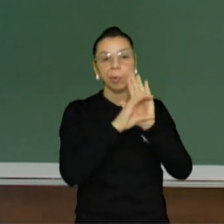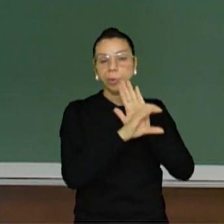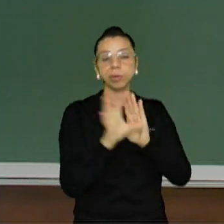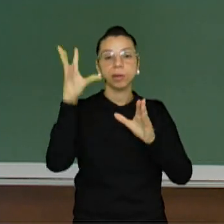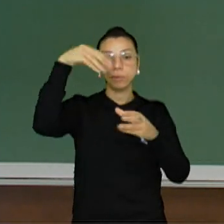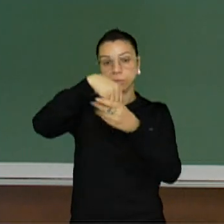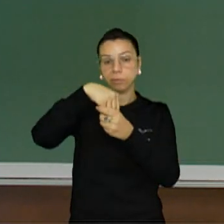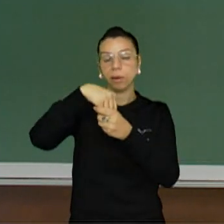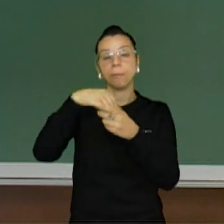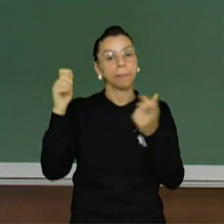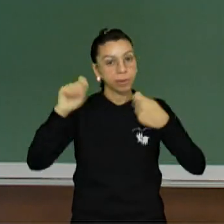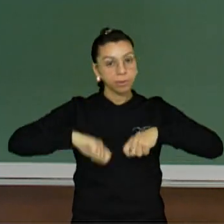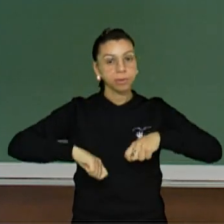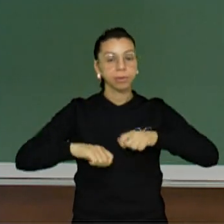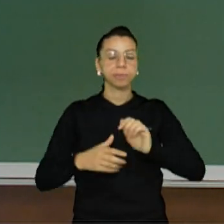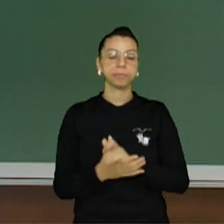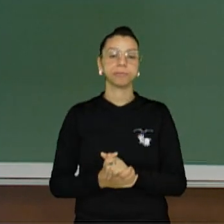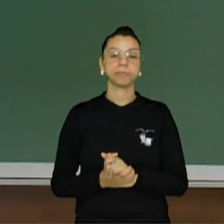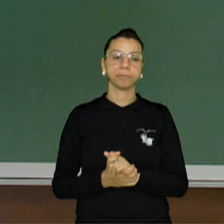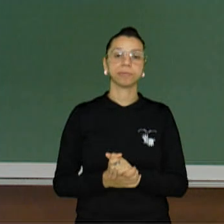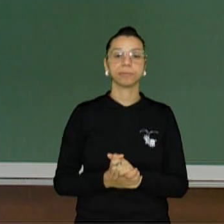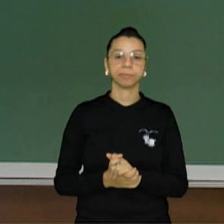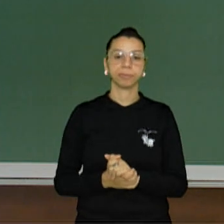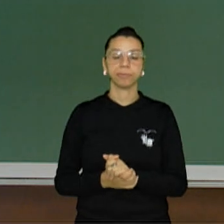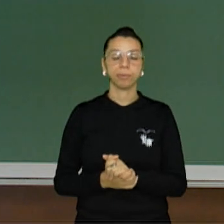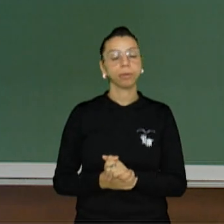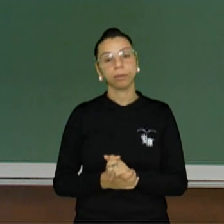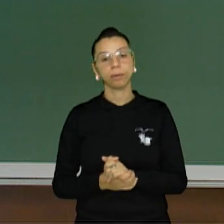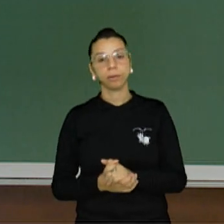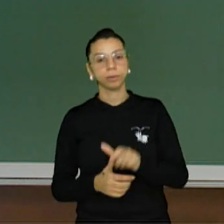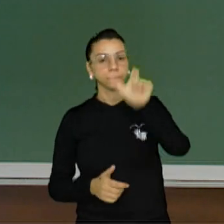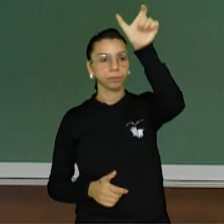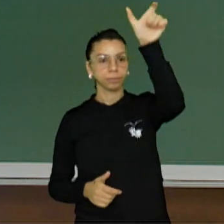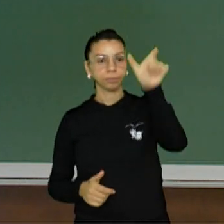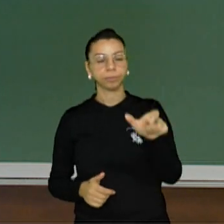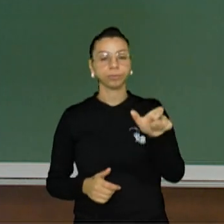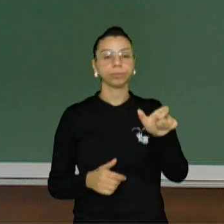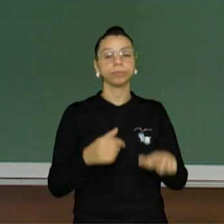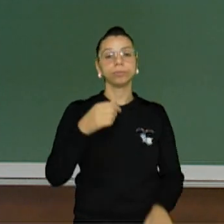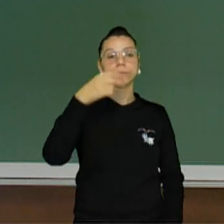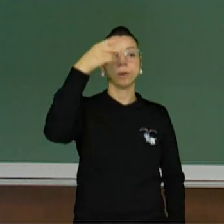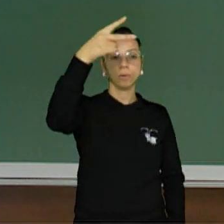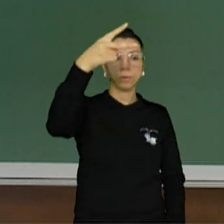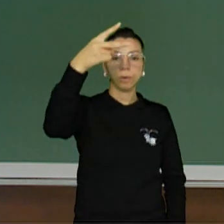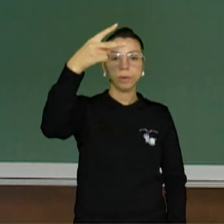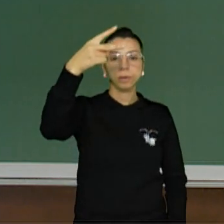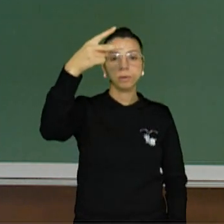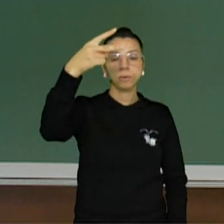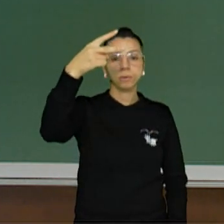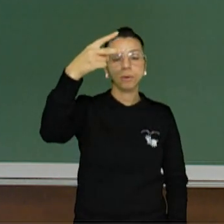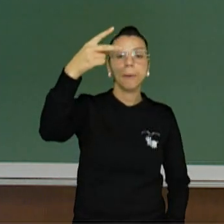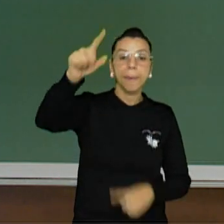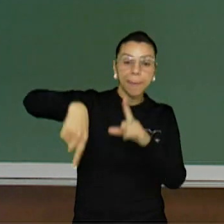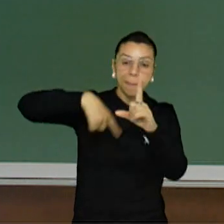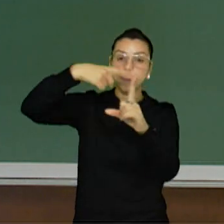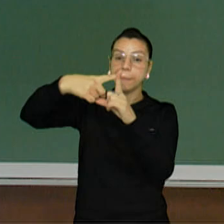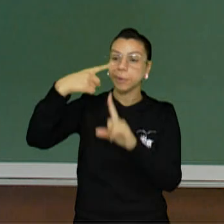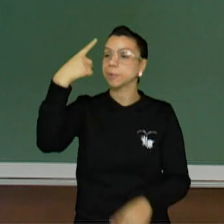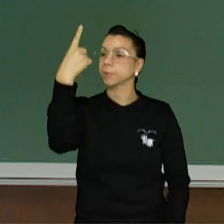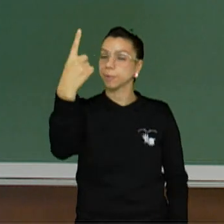dela. Olha o que acontece aqui, ó. A coluna 1, 2, né? Mais o número da coluna 2, que é